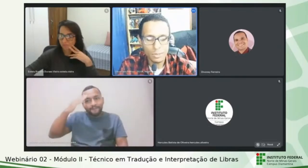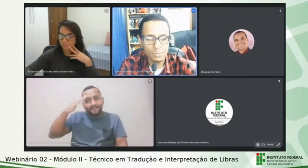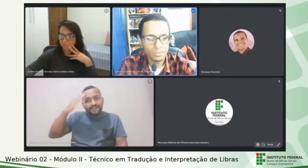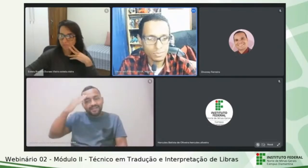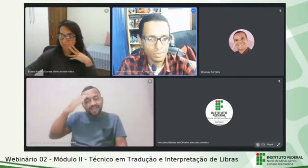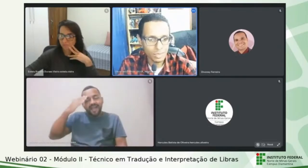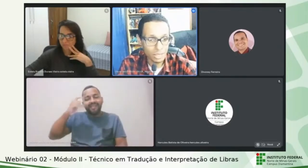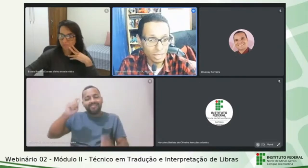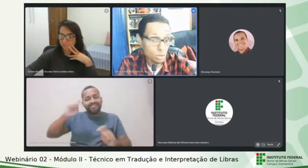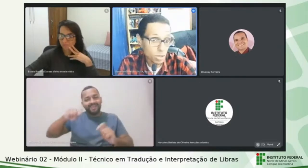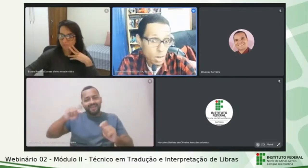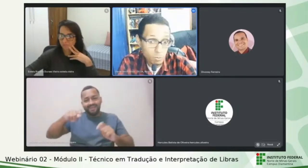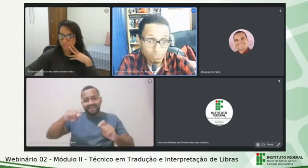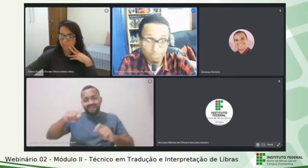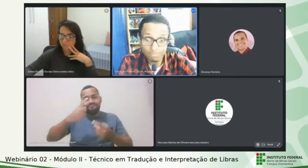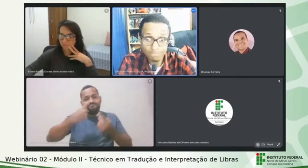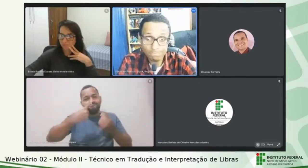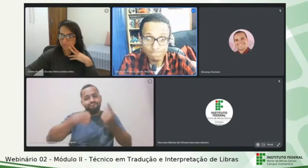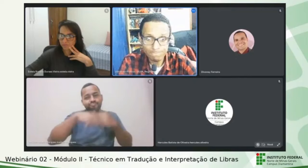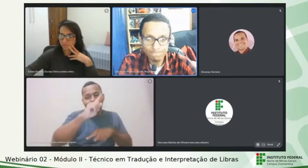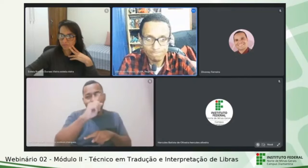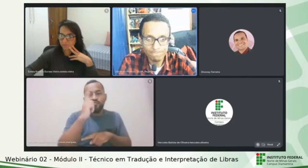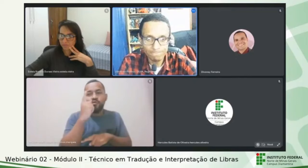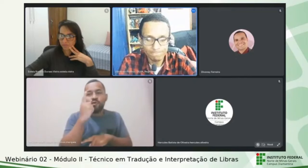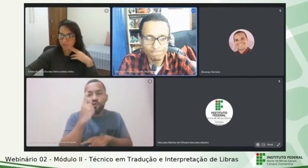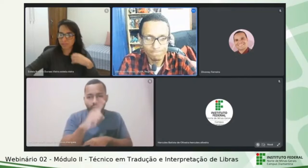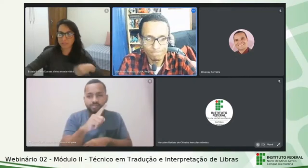avançado na tradução.